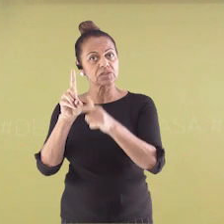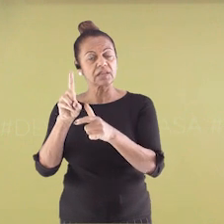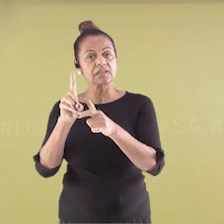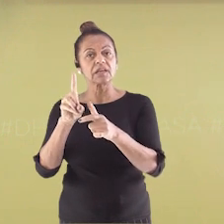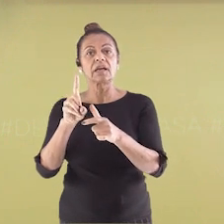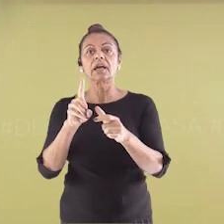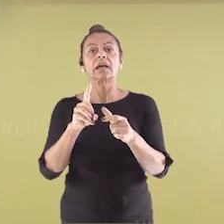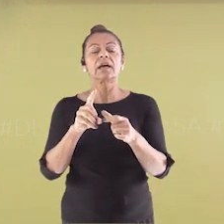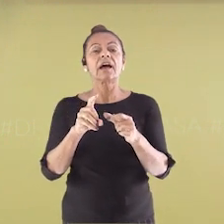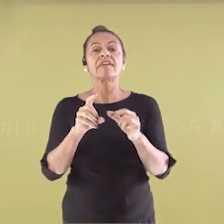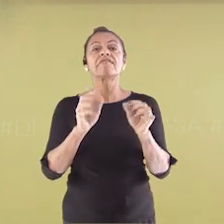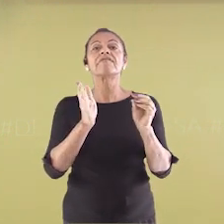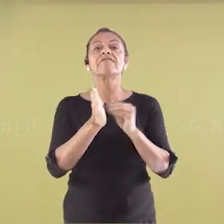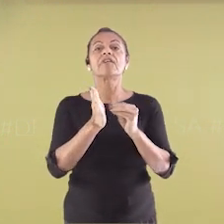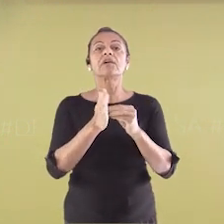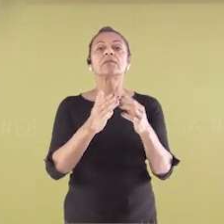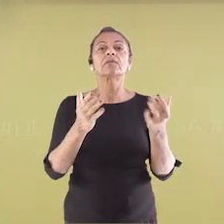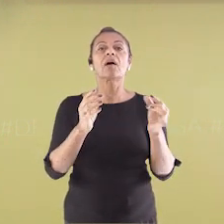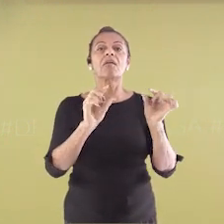Maria,